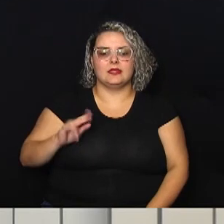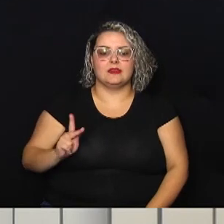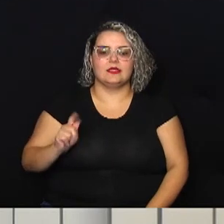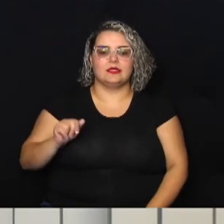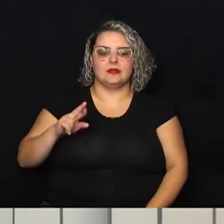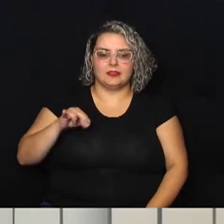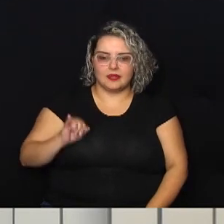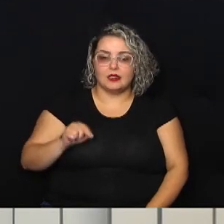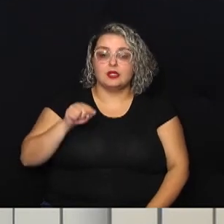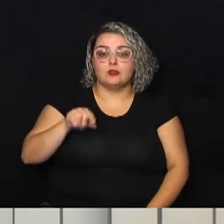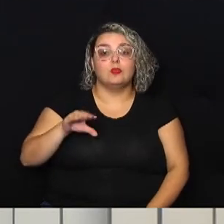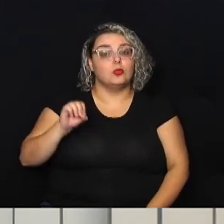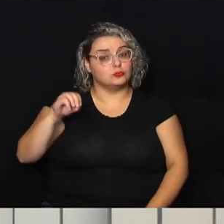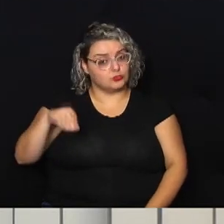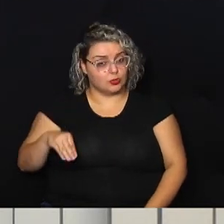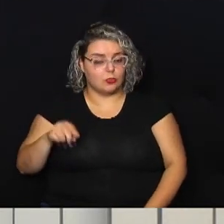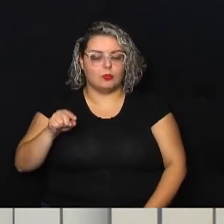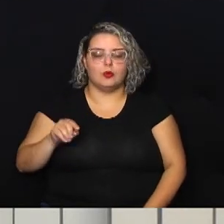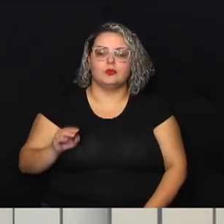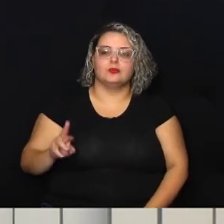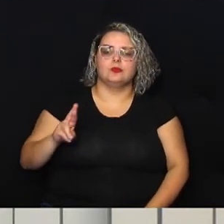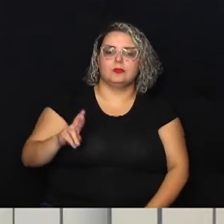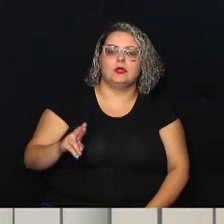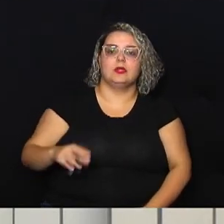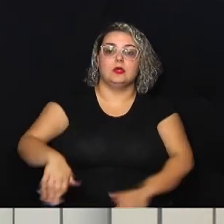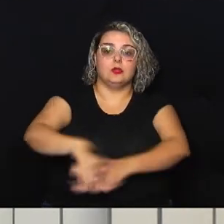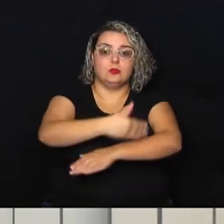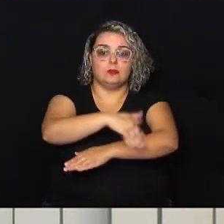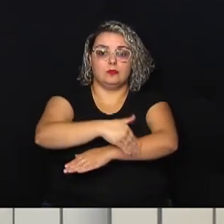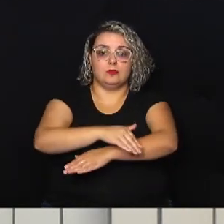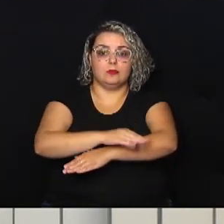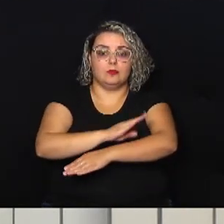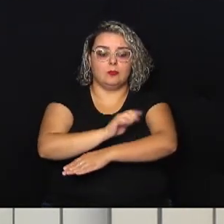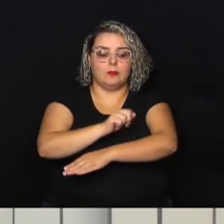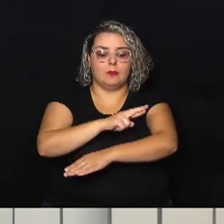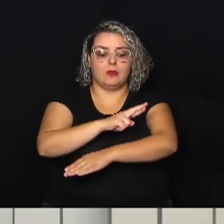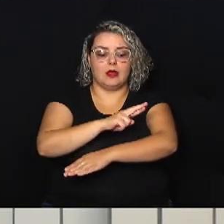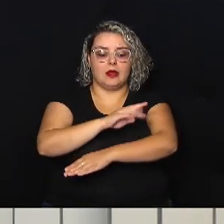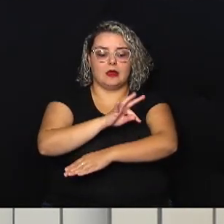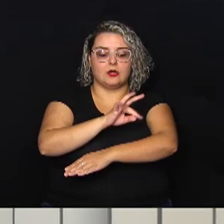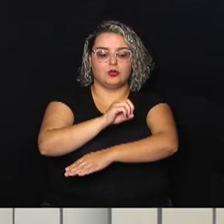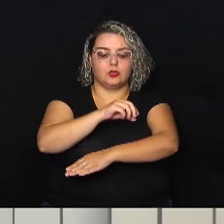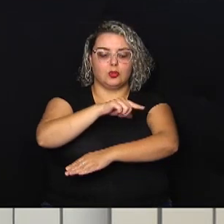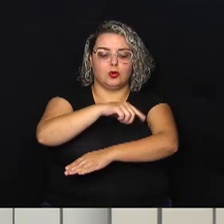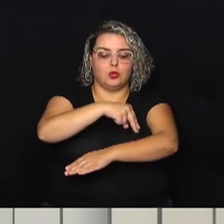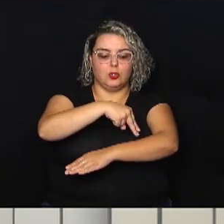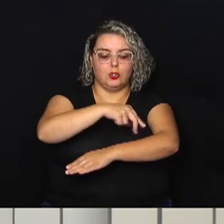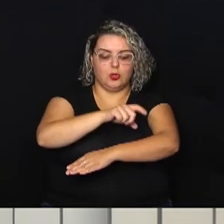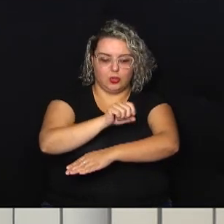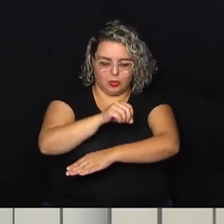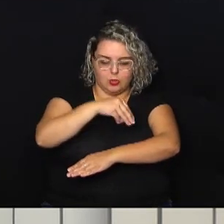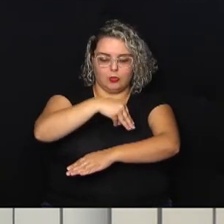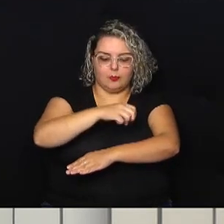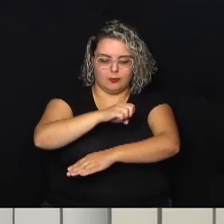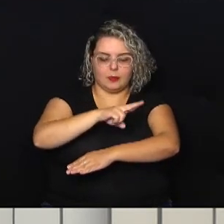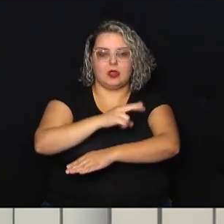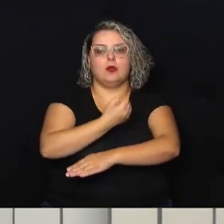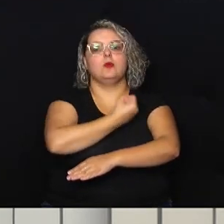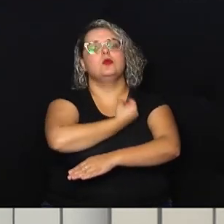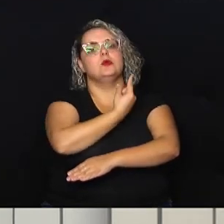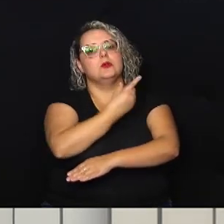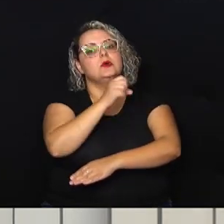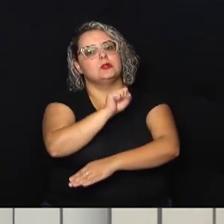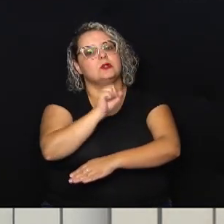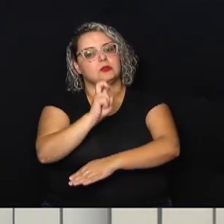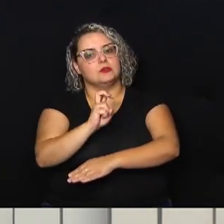www.suquiomarricari.com.br. Aqui em Campinas, o endereço fica na rua Bartolomeu Bueno da Silva, número 185,